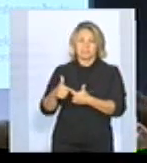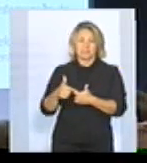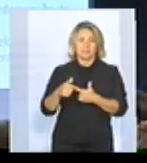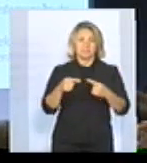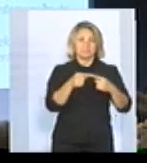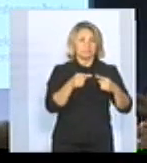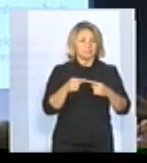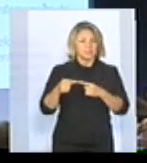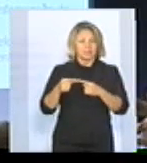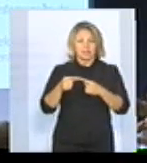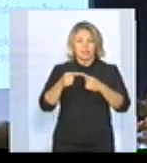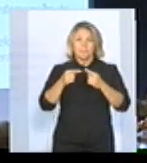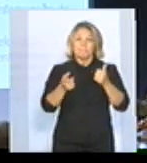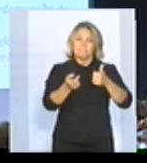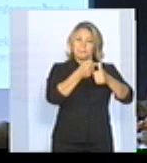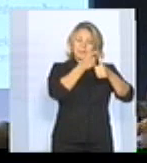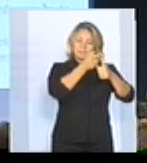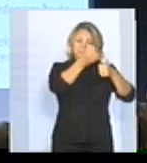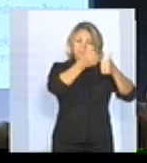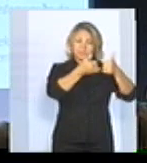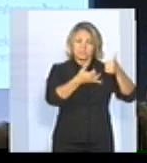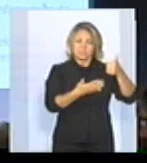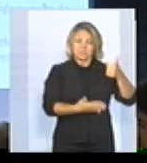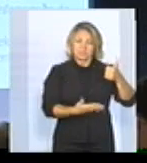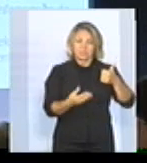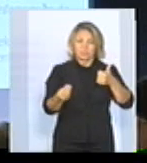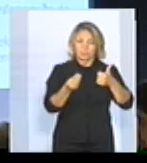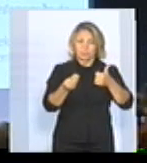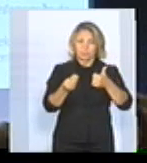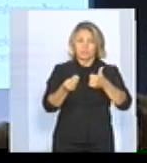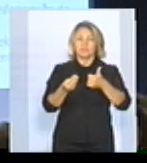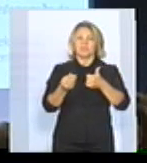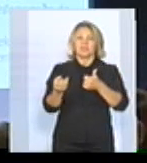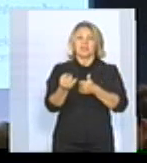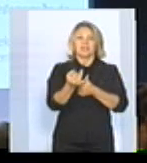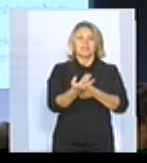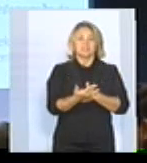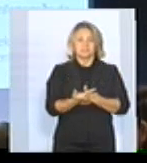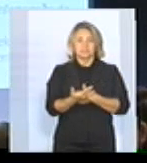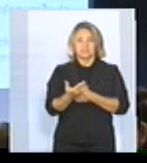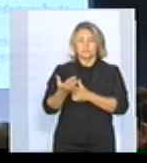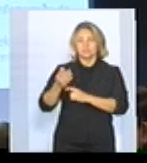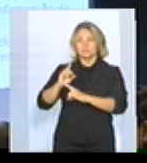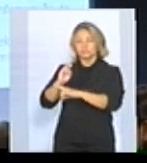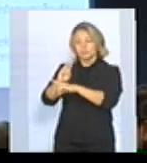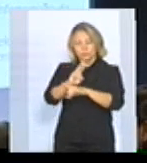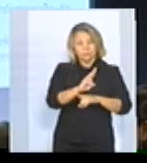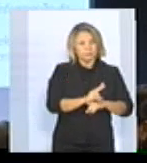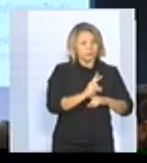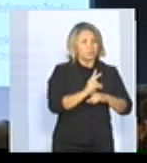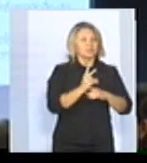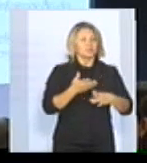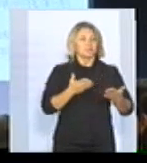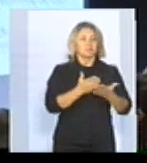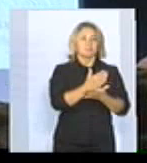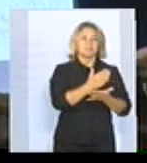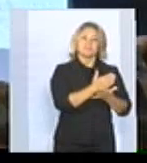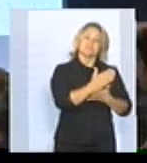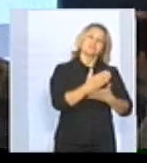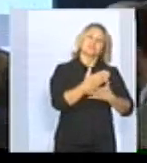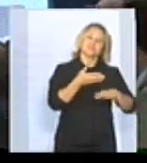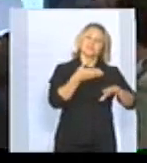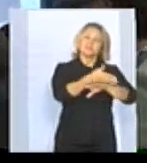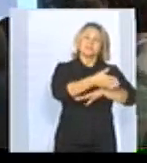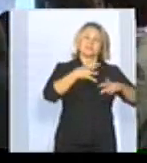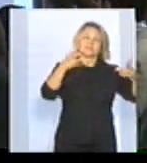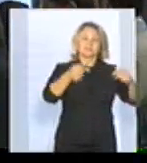gostaria de tratar primeiramente dos limites de propriedade, dos limites de controle, titularidade e participação presentes nos artigos